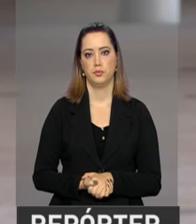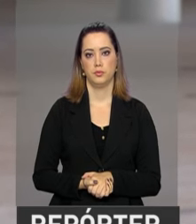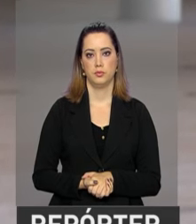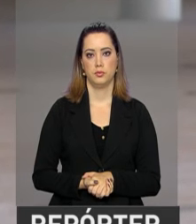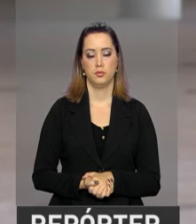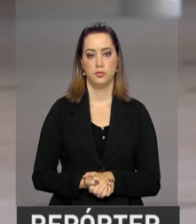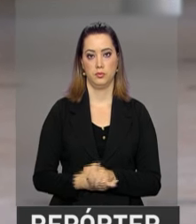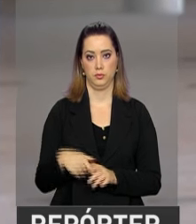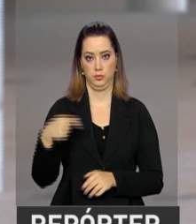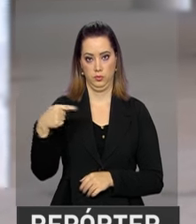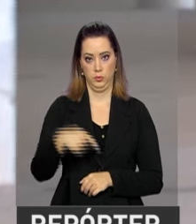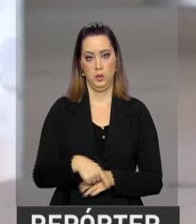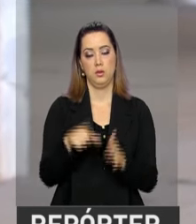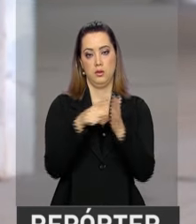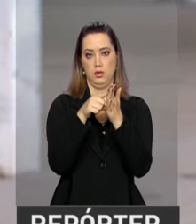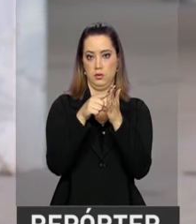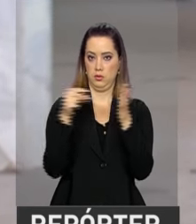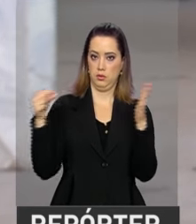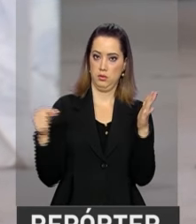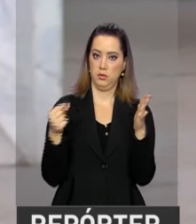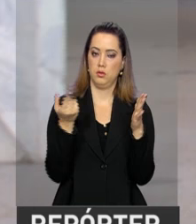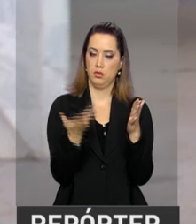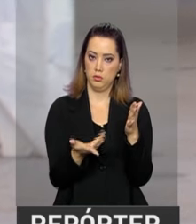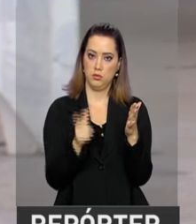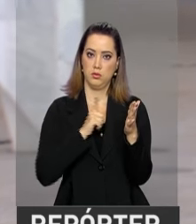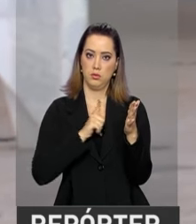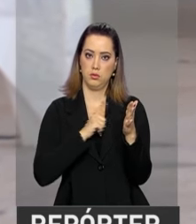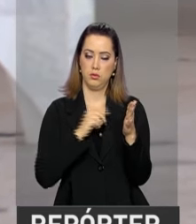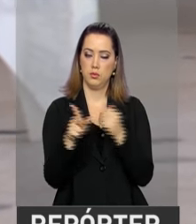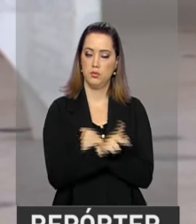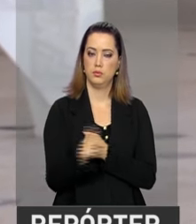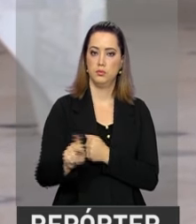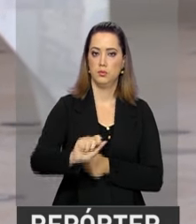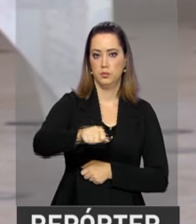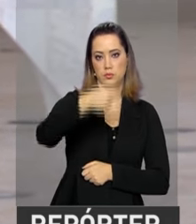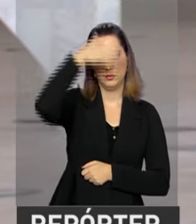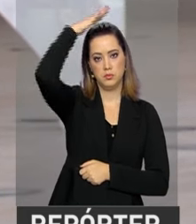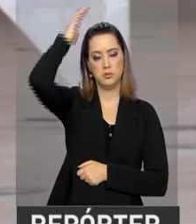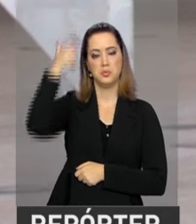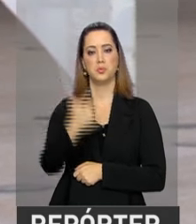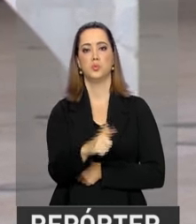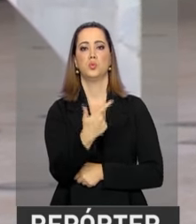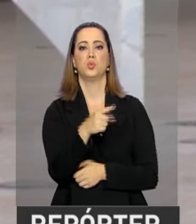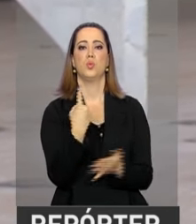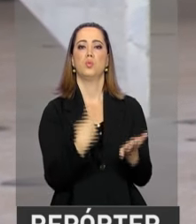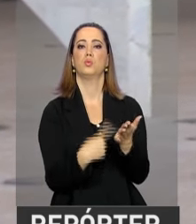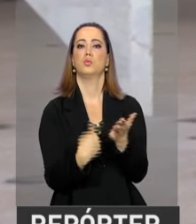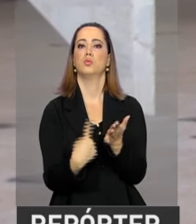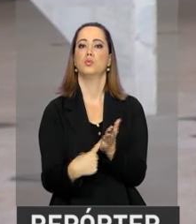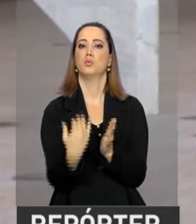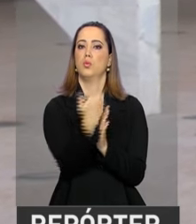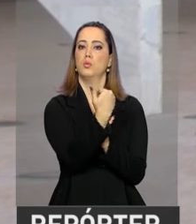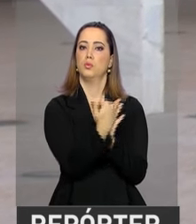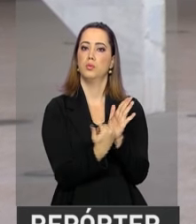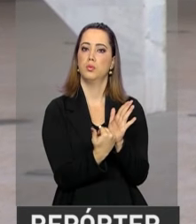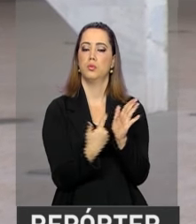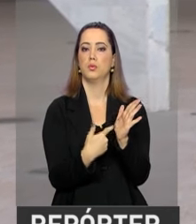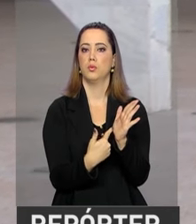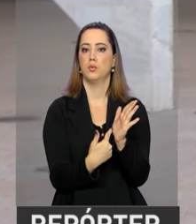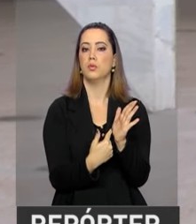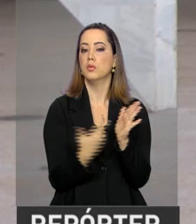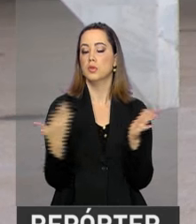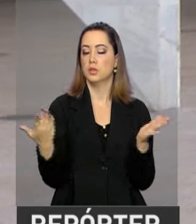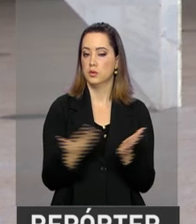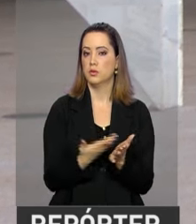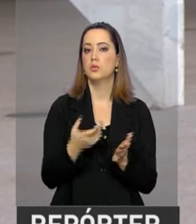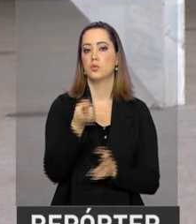Bom, Renata, e aqui do Palácio do Planalto, por enquanto o presidente em exercício, Michel Temer, não tem compromissos oficiais na agenda